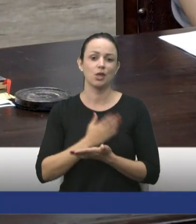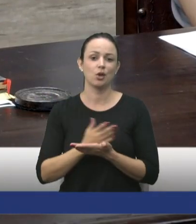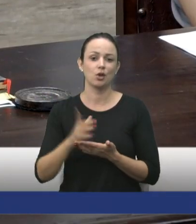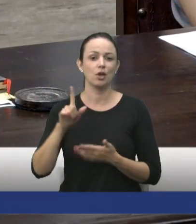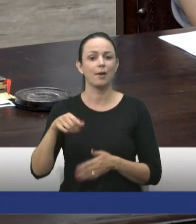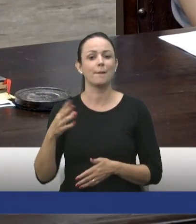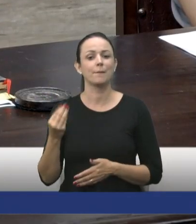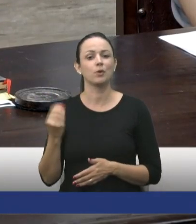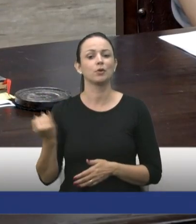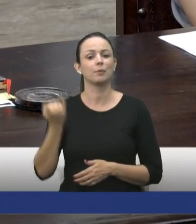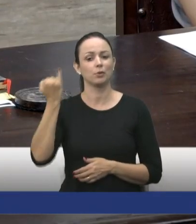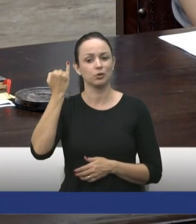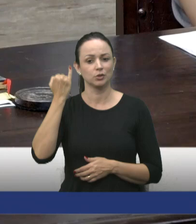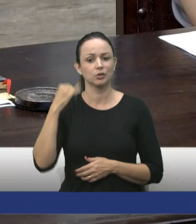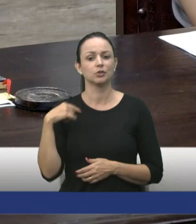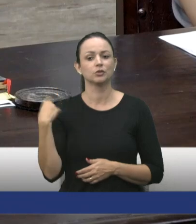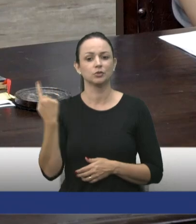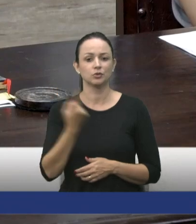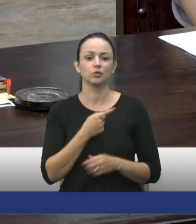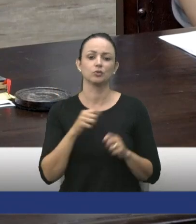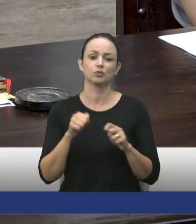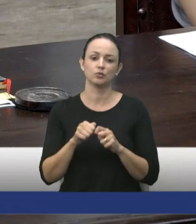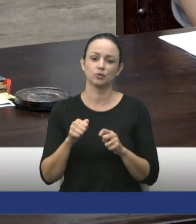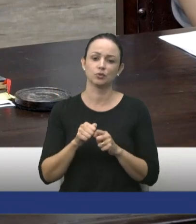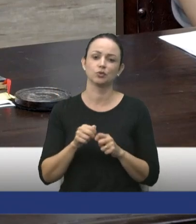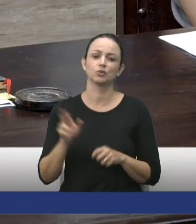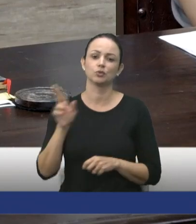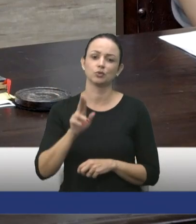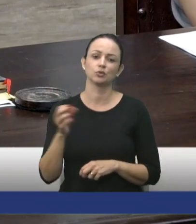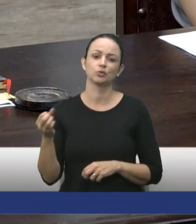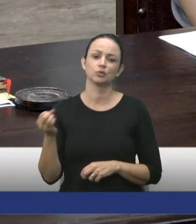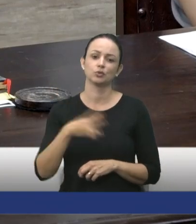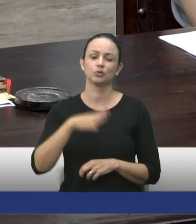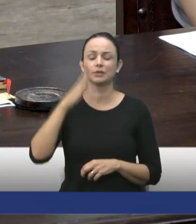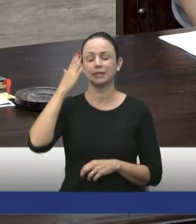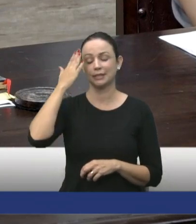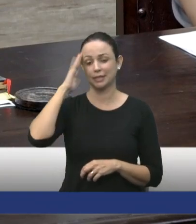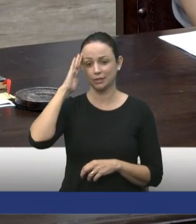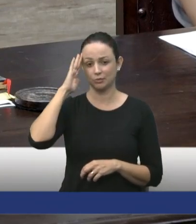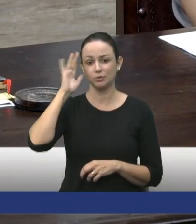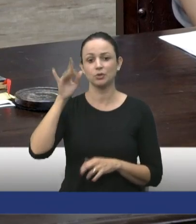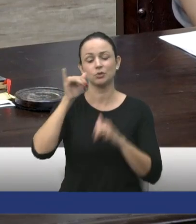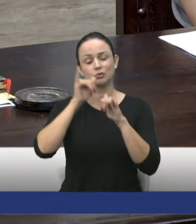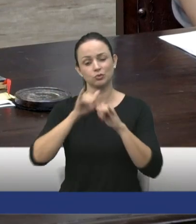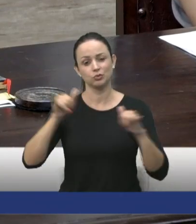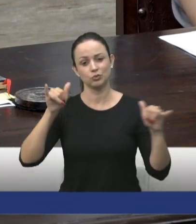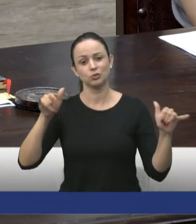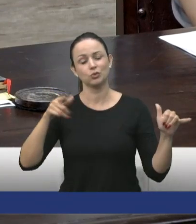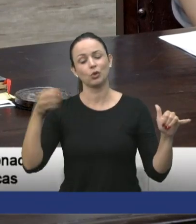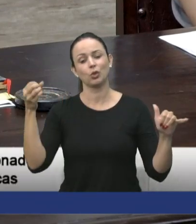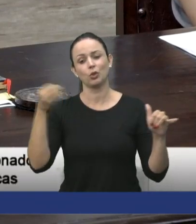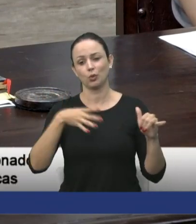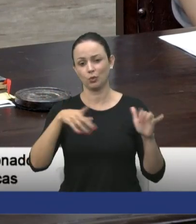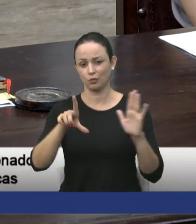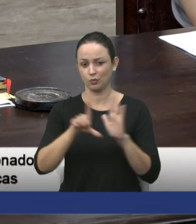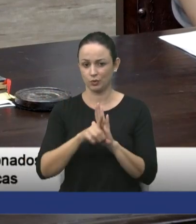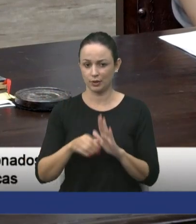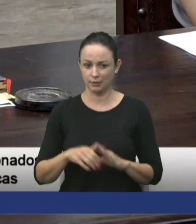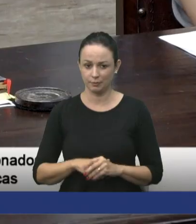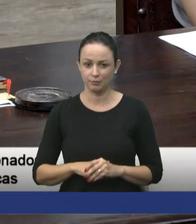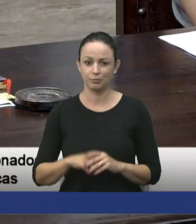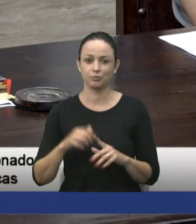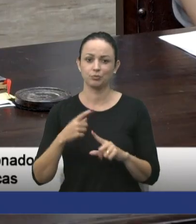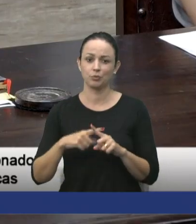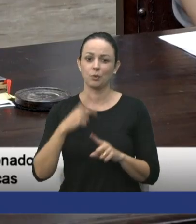importante que a gente faça uso desse novo entendimento e que a gente divulgue esse novo entendimento. Porque